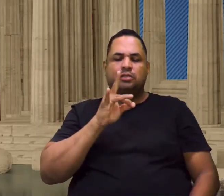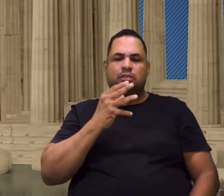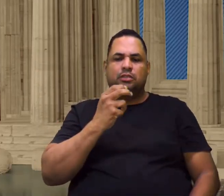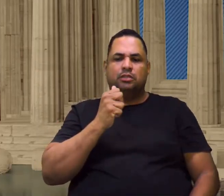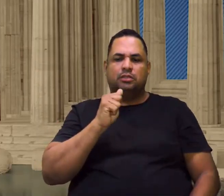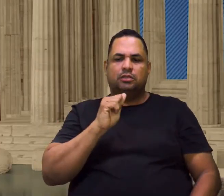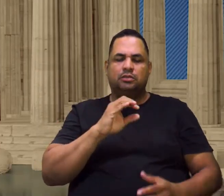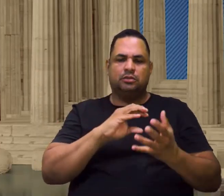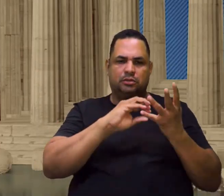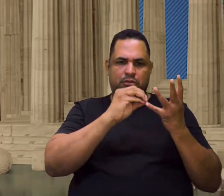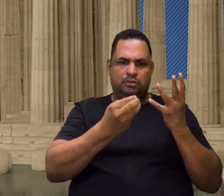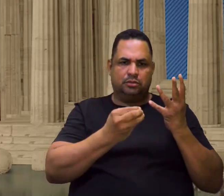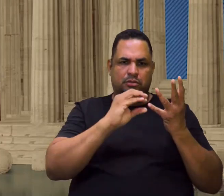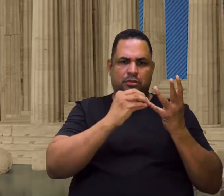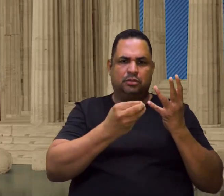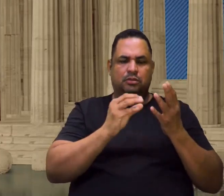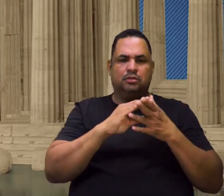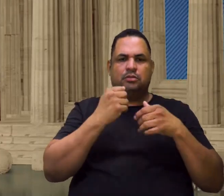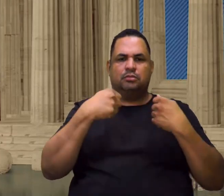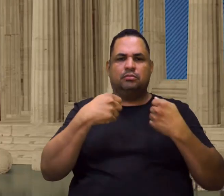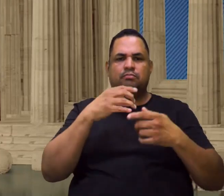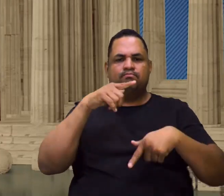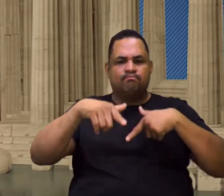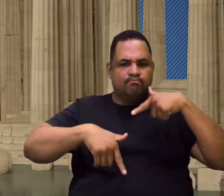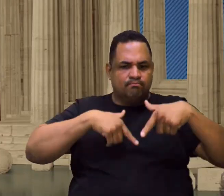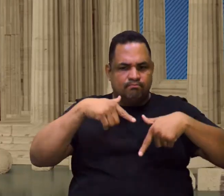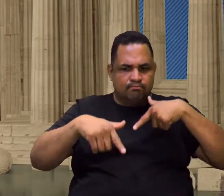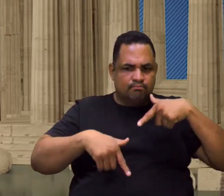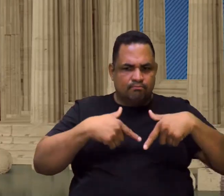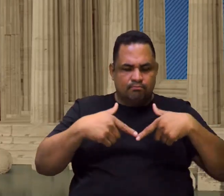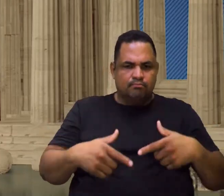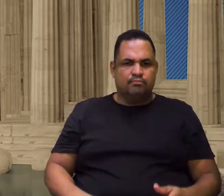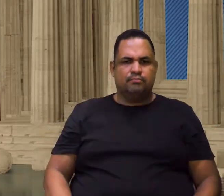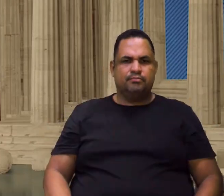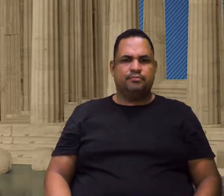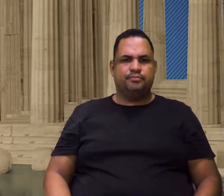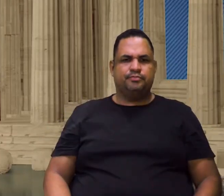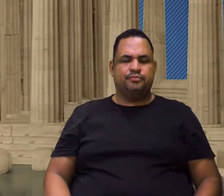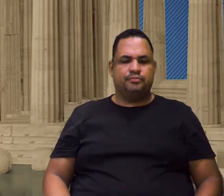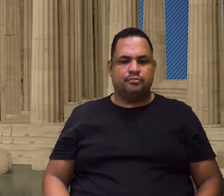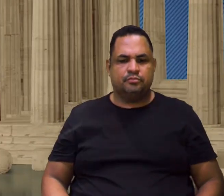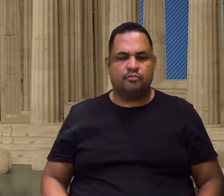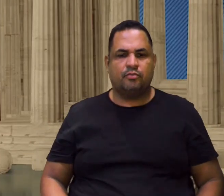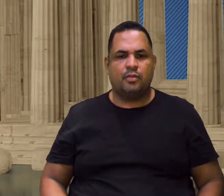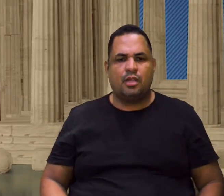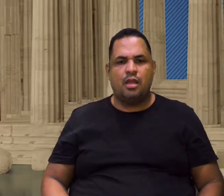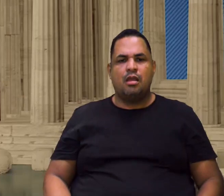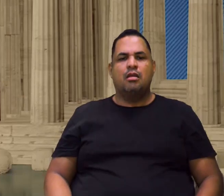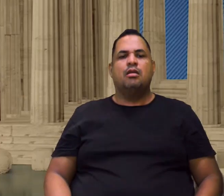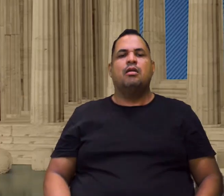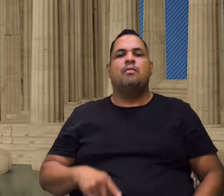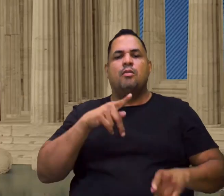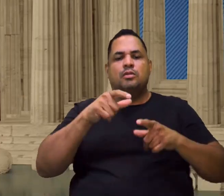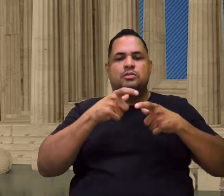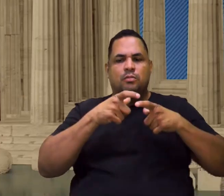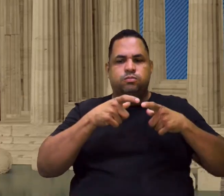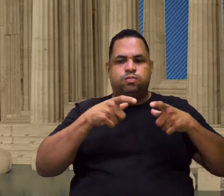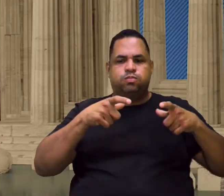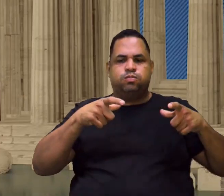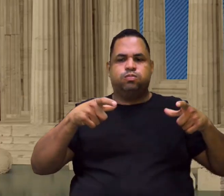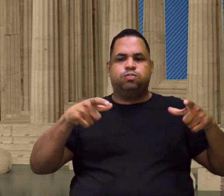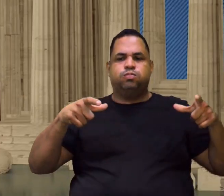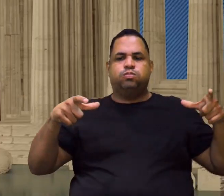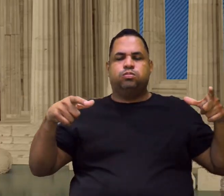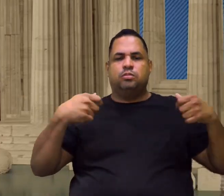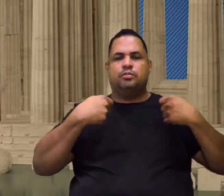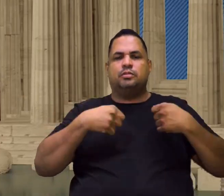Nessa perspectiva, gente, vamos ter que assim. Infelizmente, né, a população cresce no mundo, precisando de